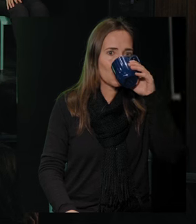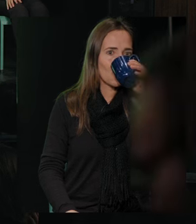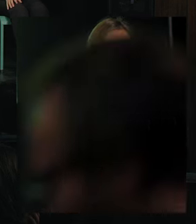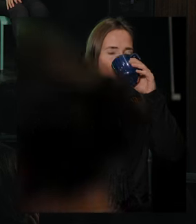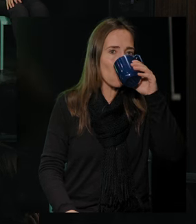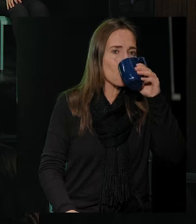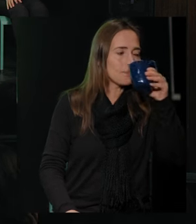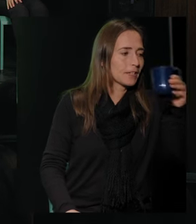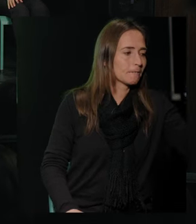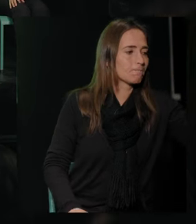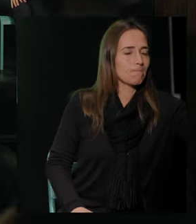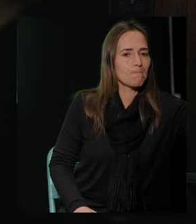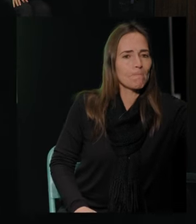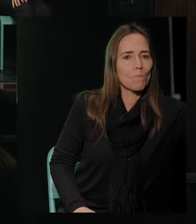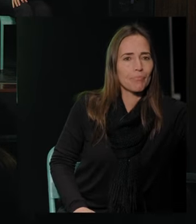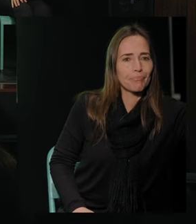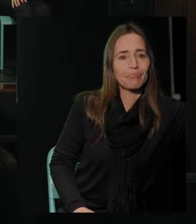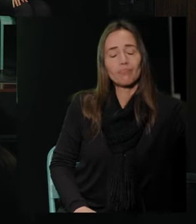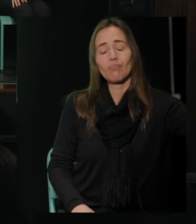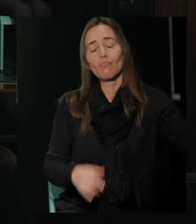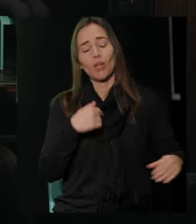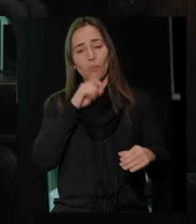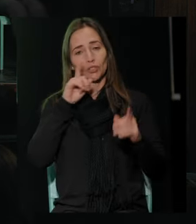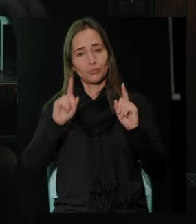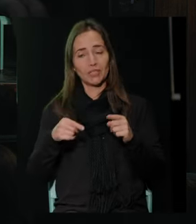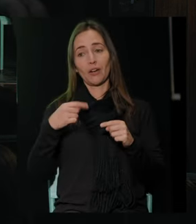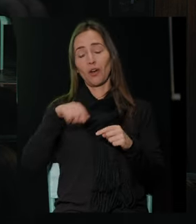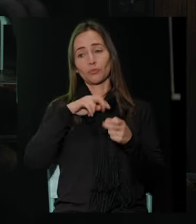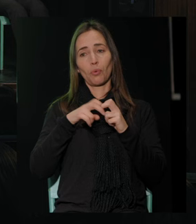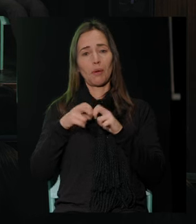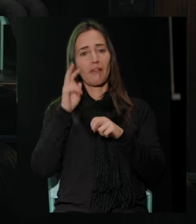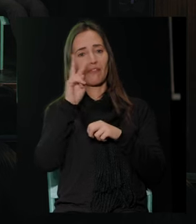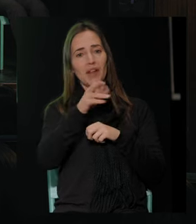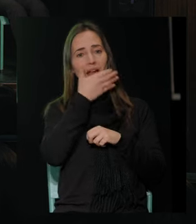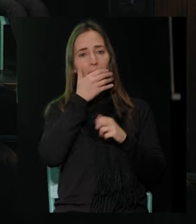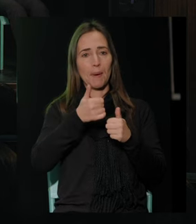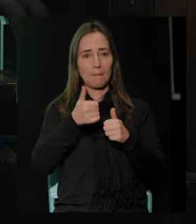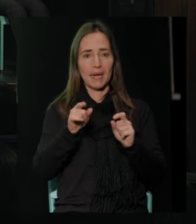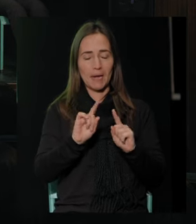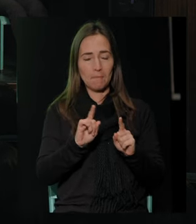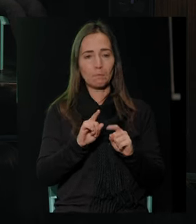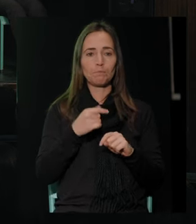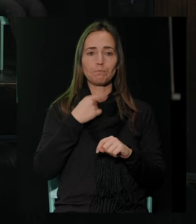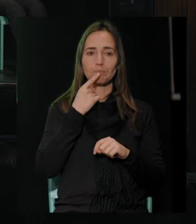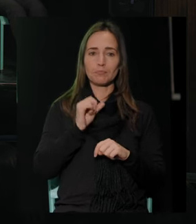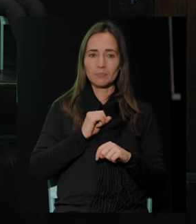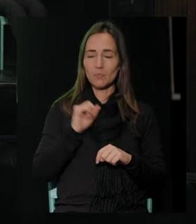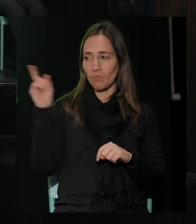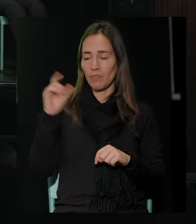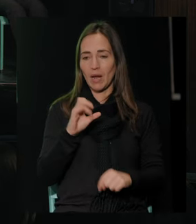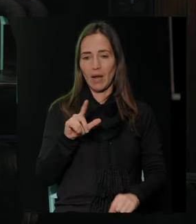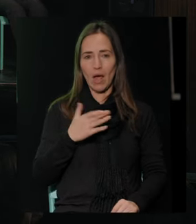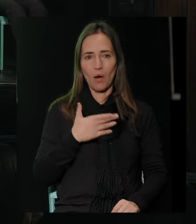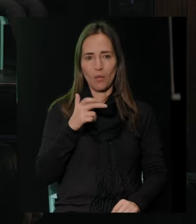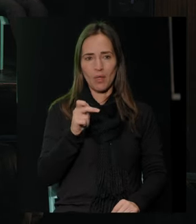Temos a pergunta, não ouvir as vossas caras bem. Está bem. Então, esta pergunta é para a Cláudia. A vossa associação está